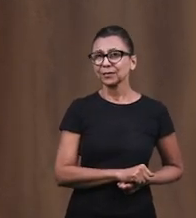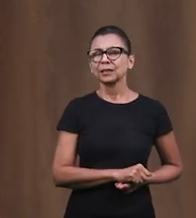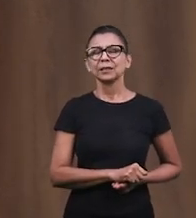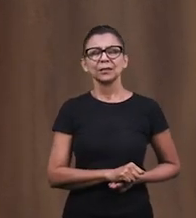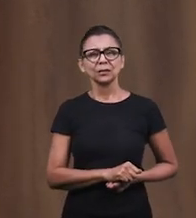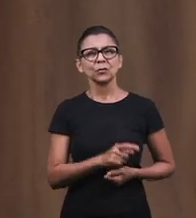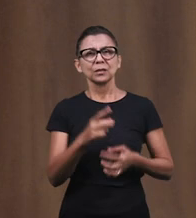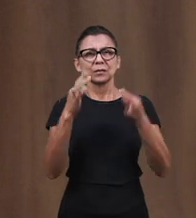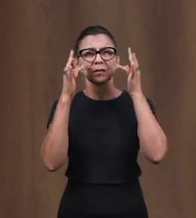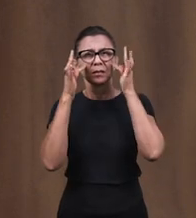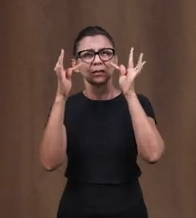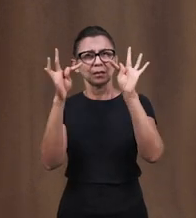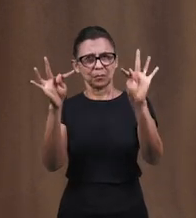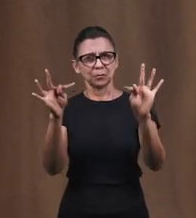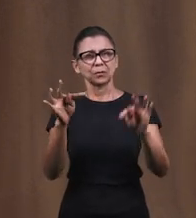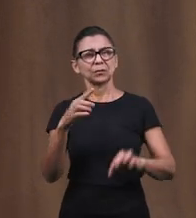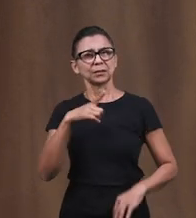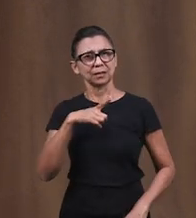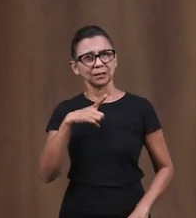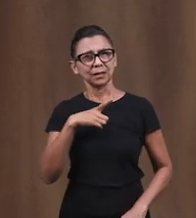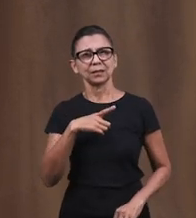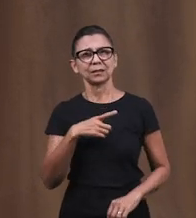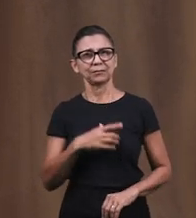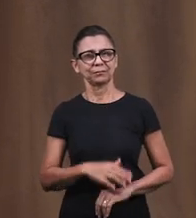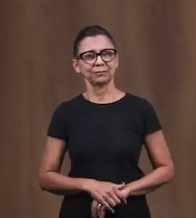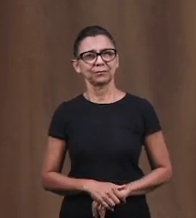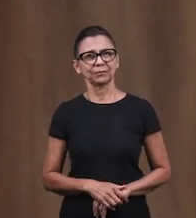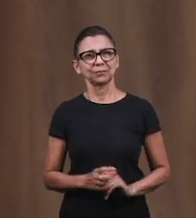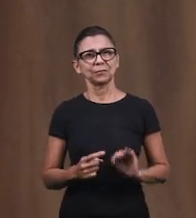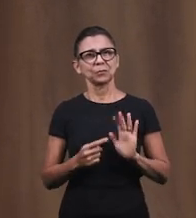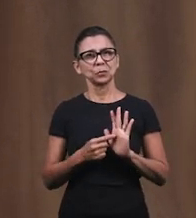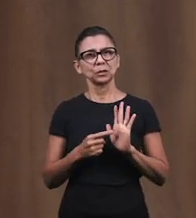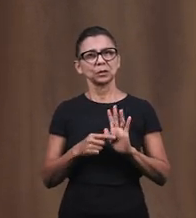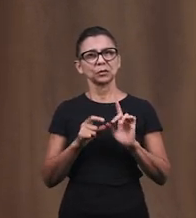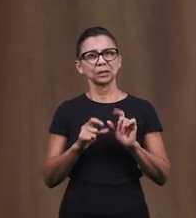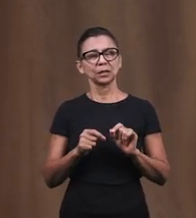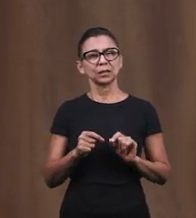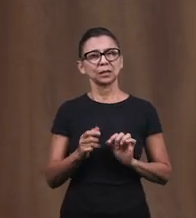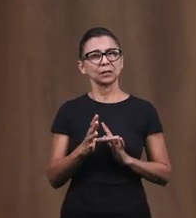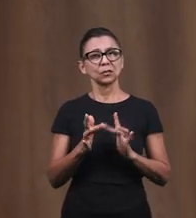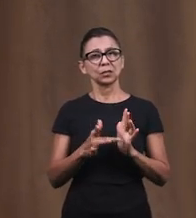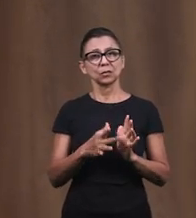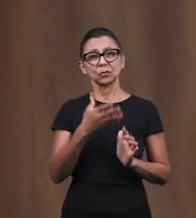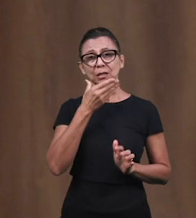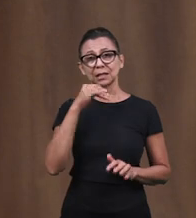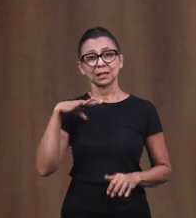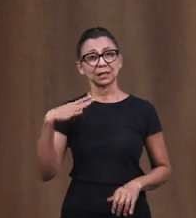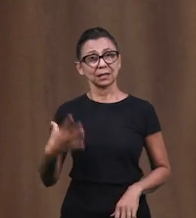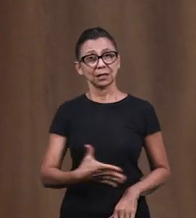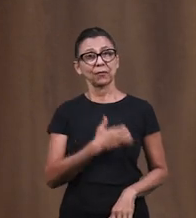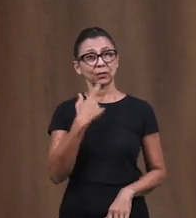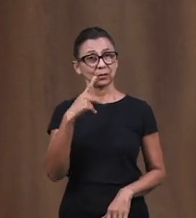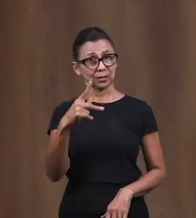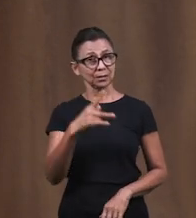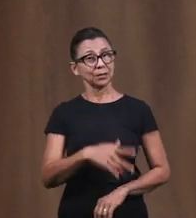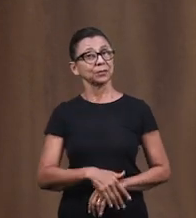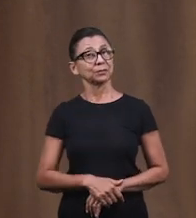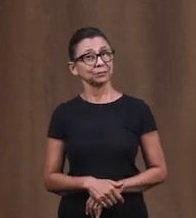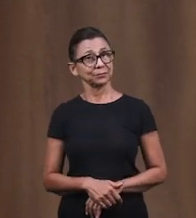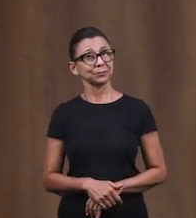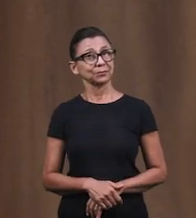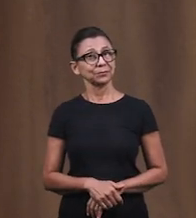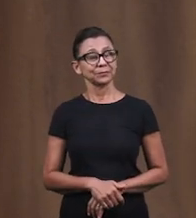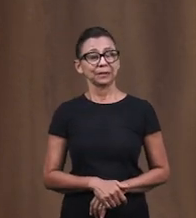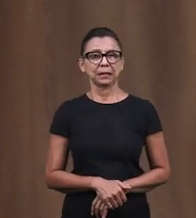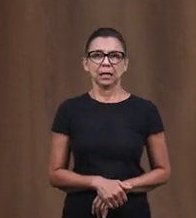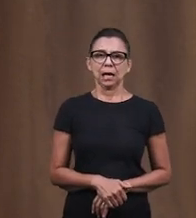em todos os lugares onde você está? A fé viva estava no coração de José. E ele